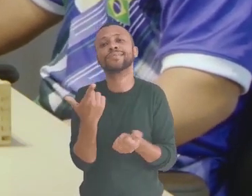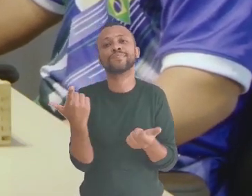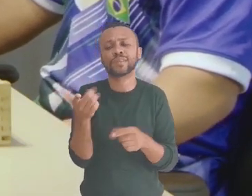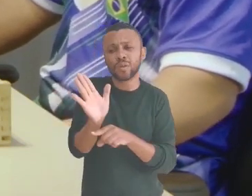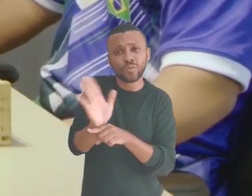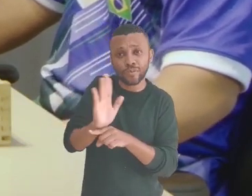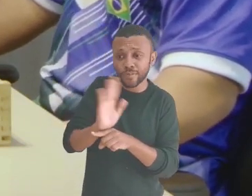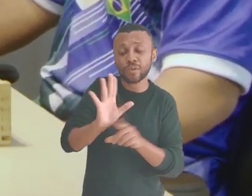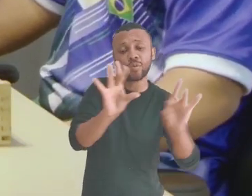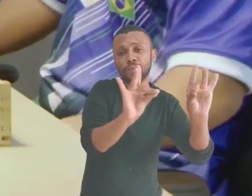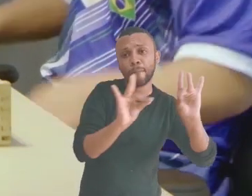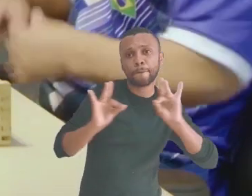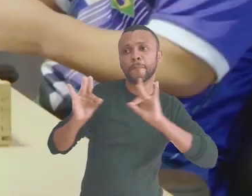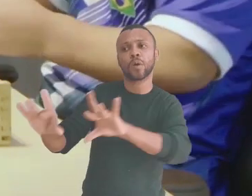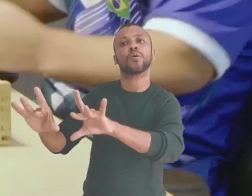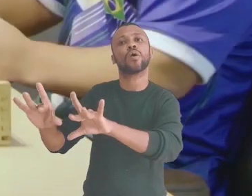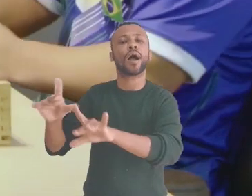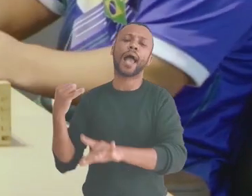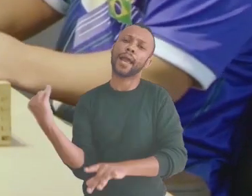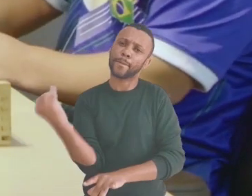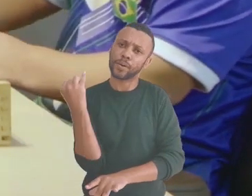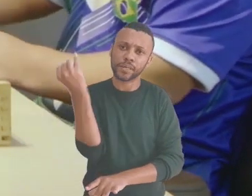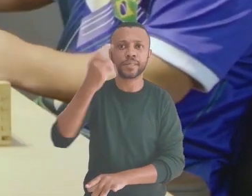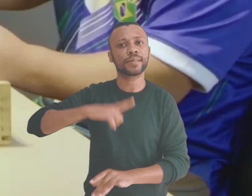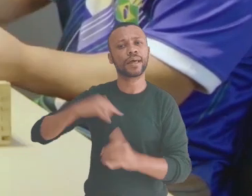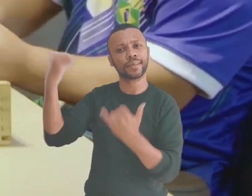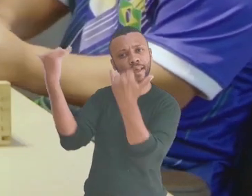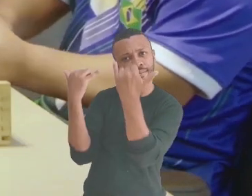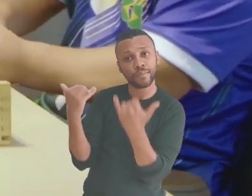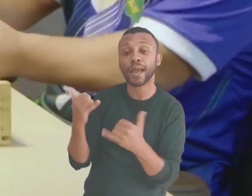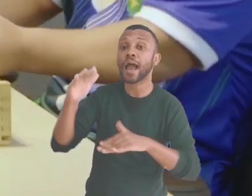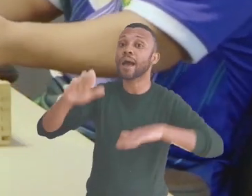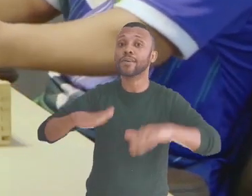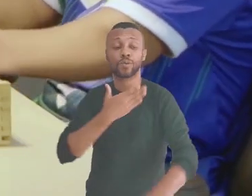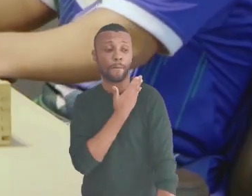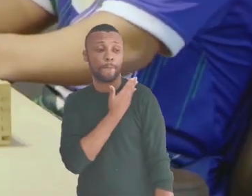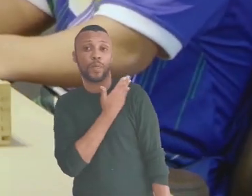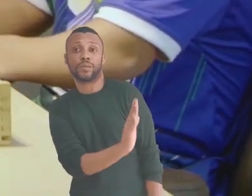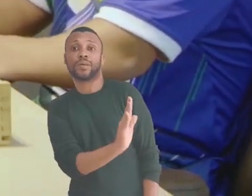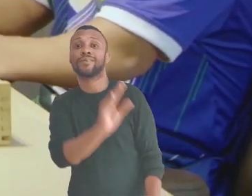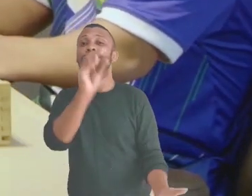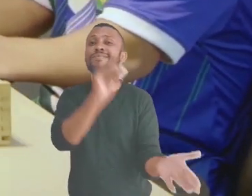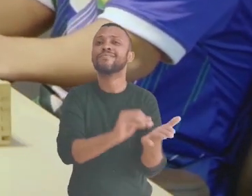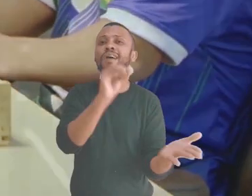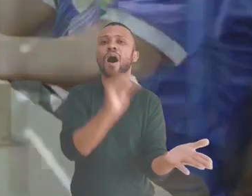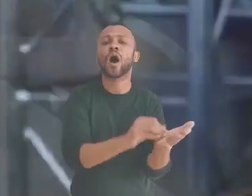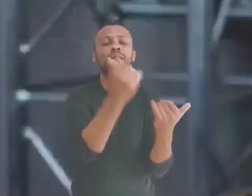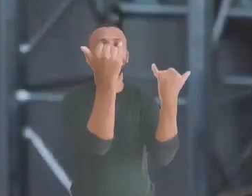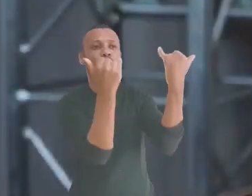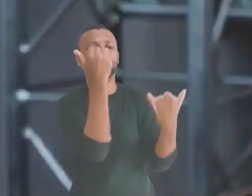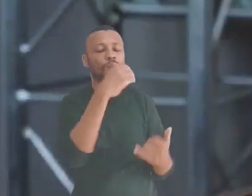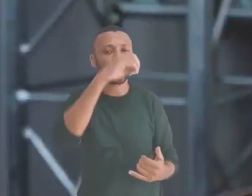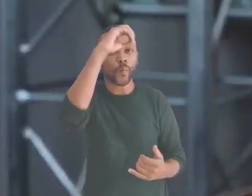Compartilhar é importantíssimo. Disseminar essas informações, que muitas das vezes o preconceito vem pela desinformação. Sim. Aí a gente luta